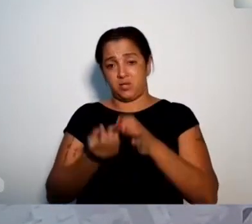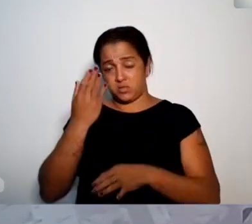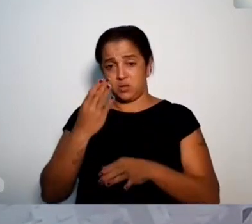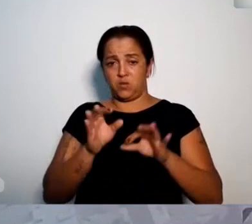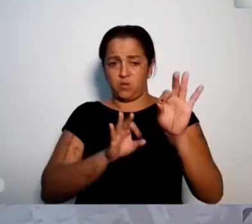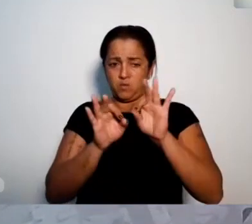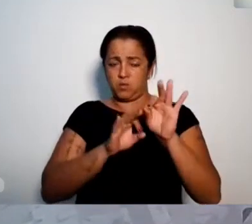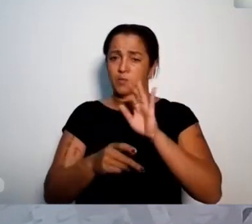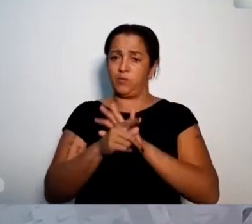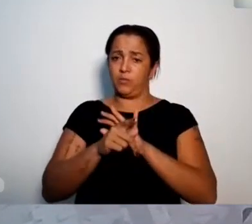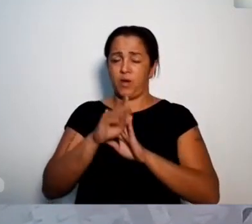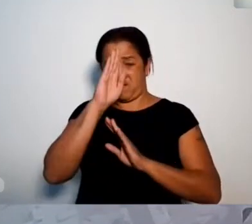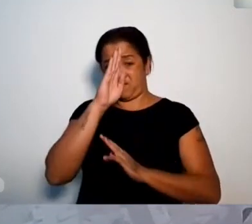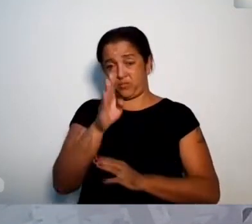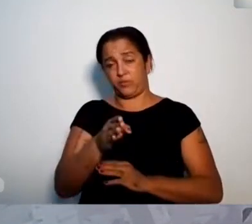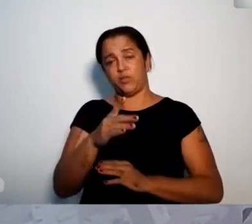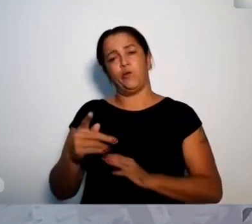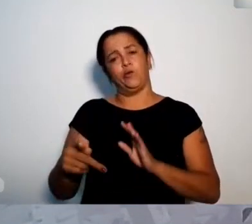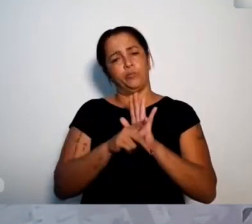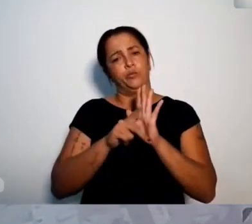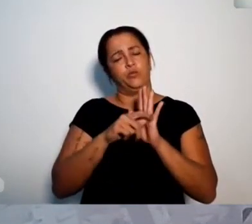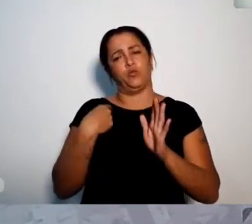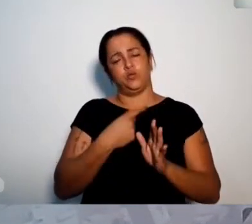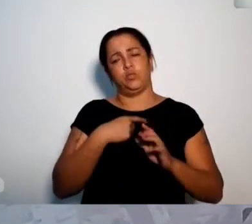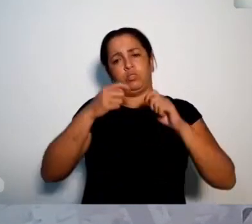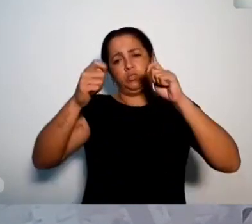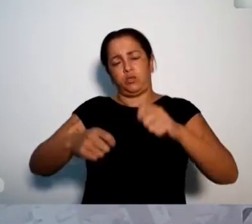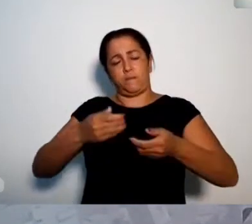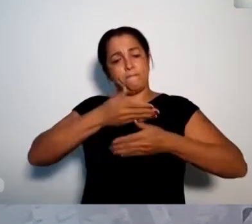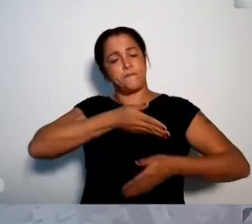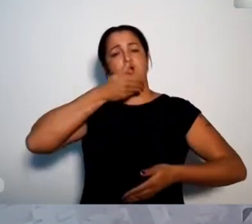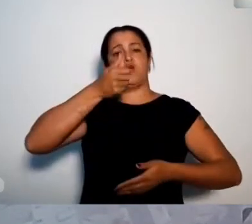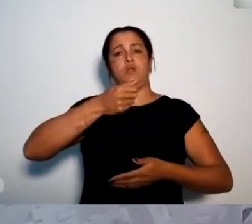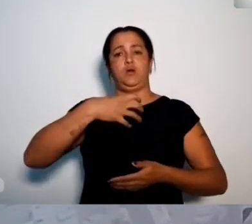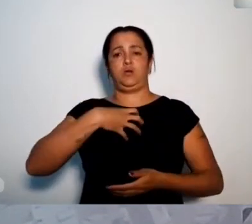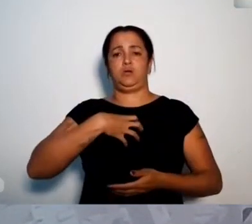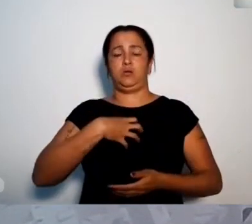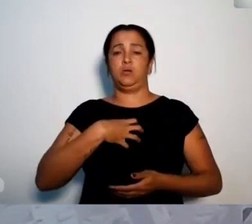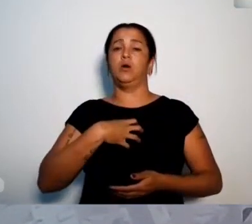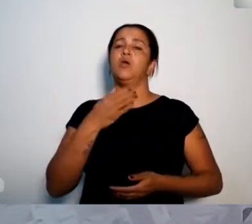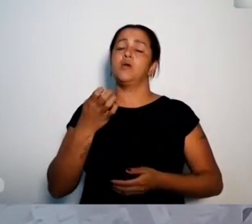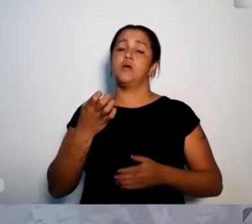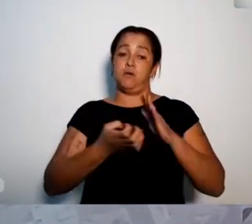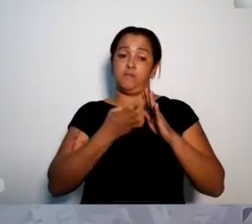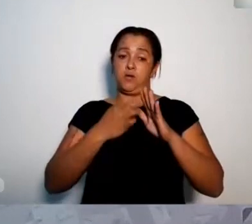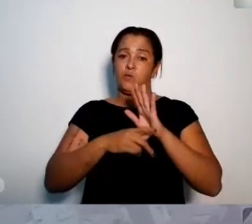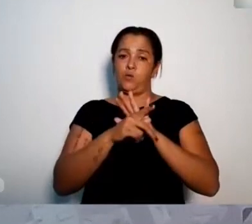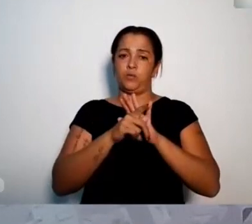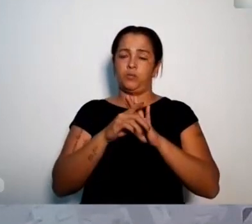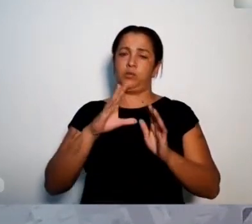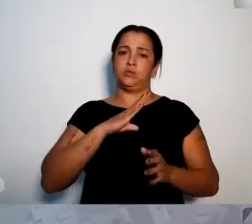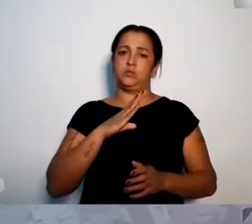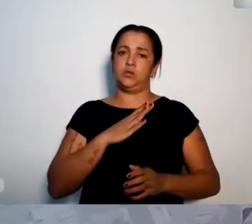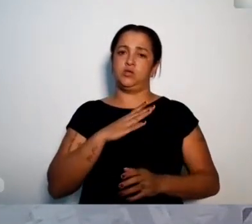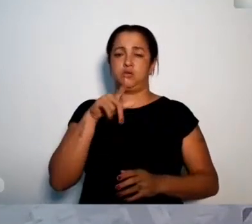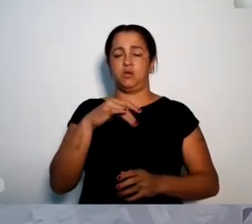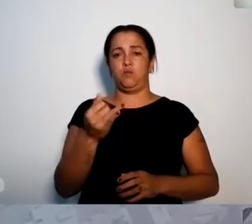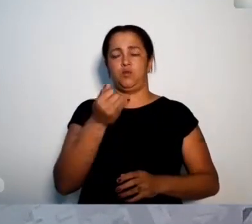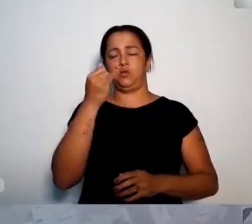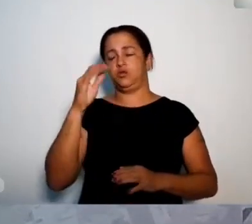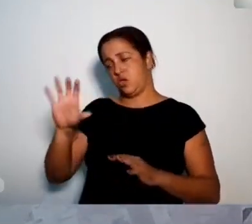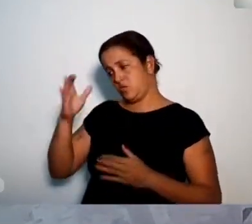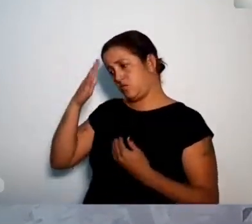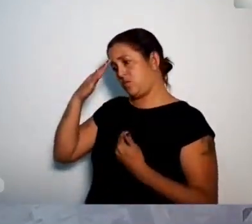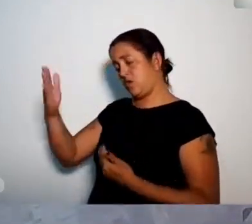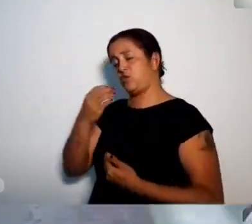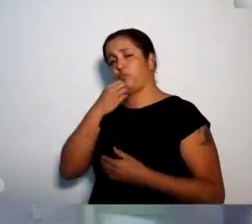fundamental para que a gente possa melhorar a questão da geração de emprego aqui na cidade. E o apoio de Vossa Excelência é muito importante. É isso, senhor presidente. Muito obrigado. Boa noite a